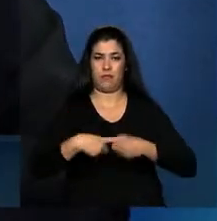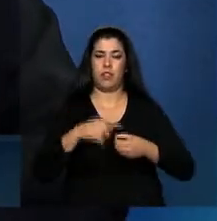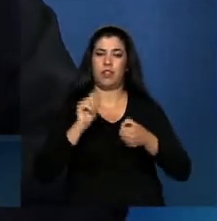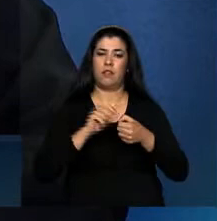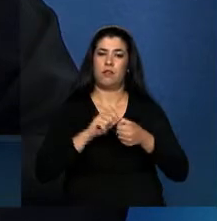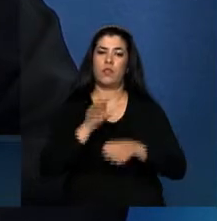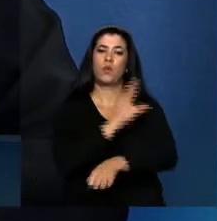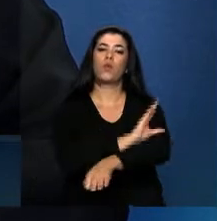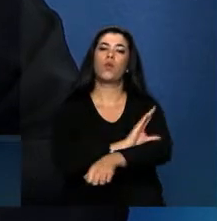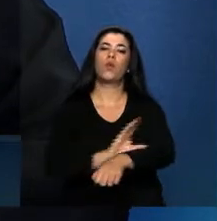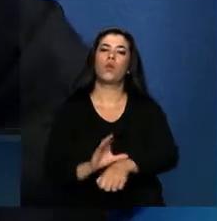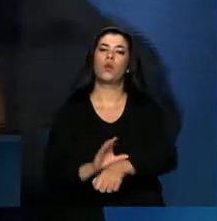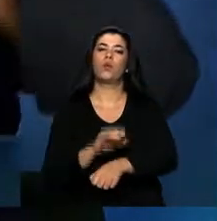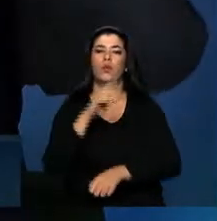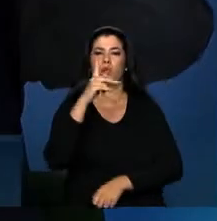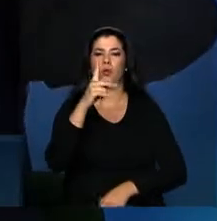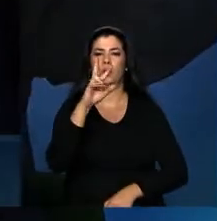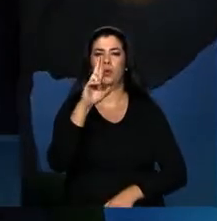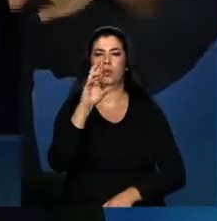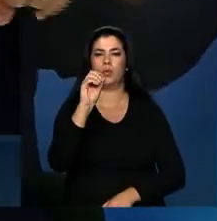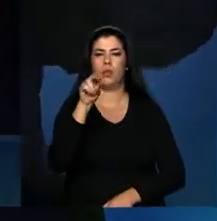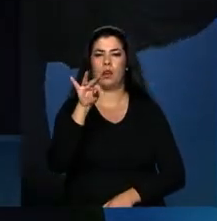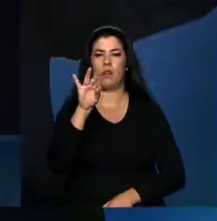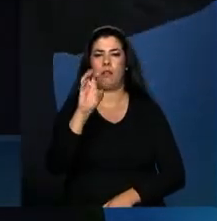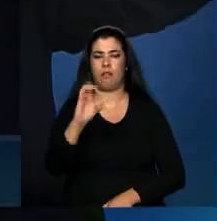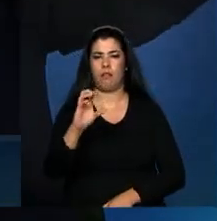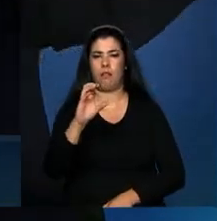ir lá no campo fazer o Pronatec, onde às vezes as